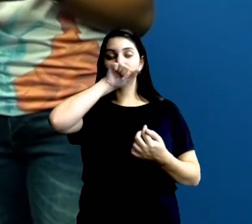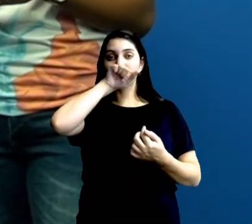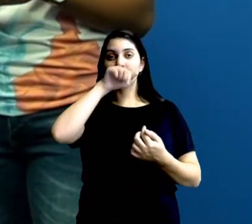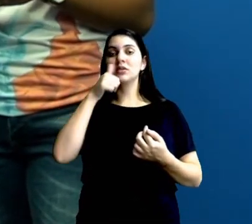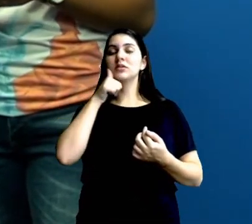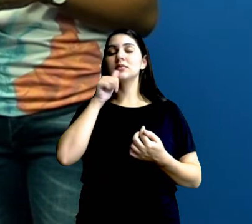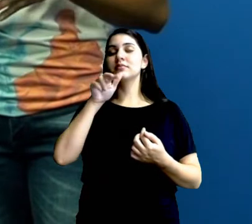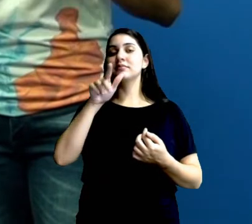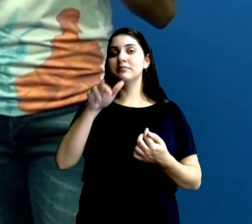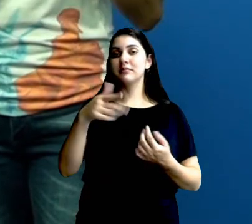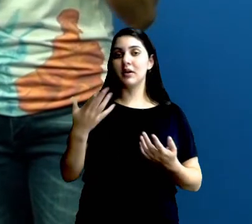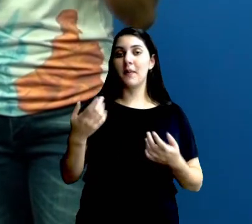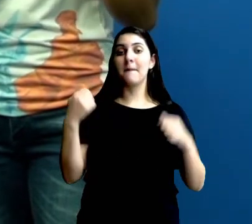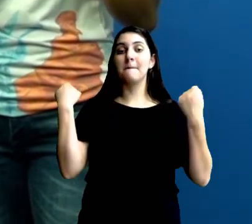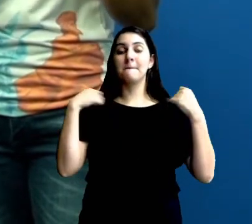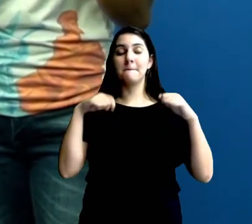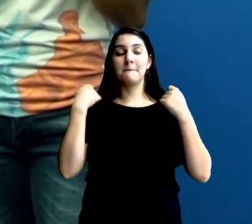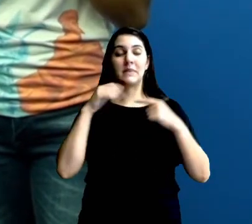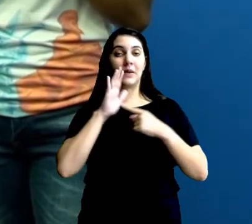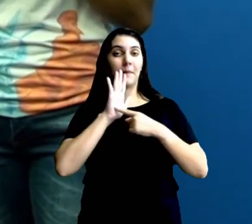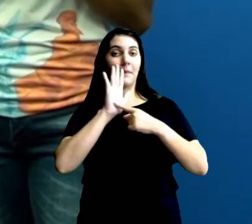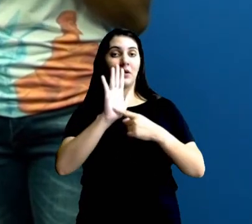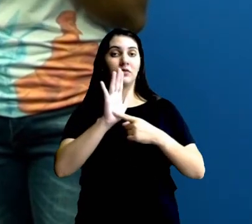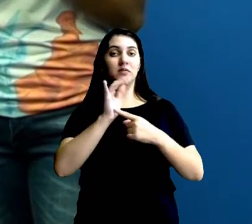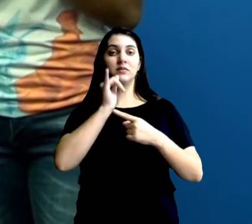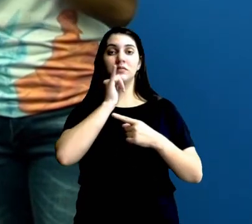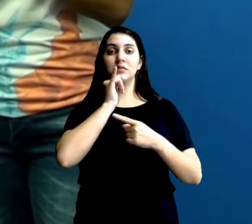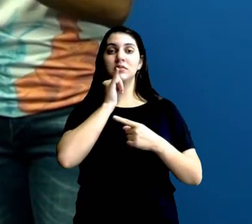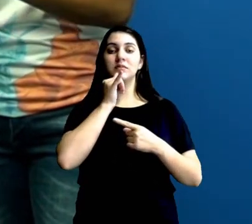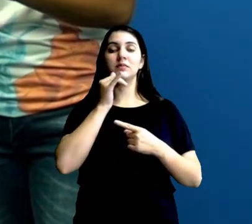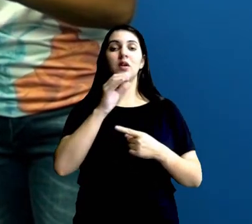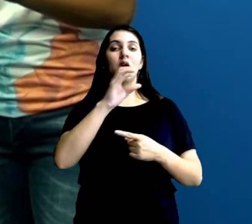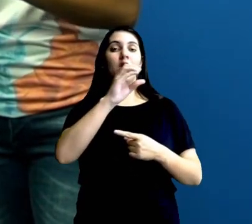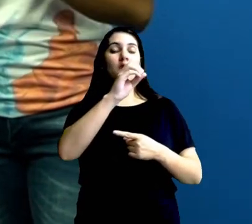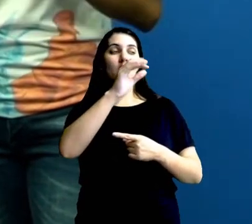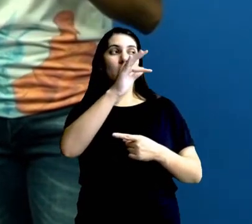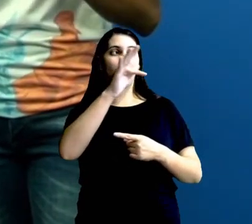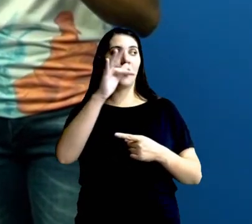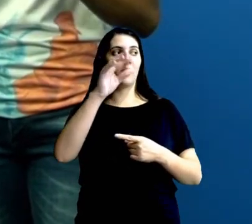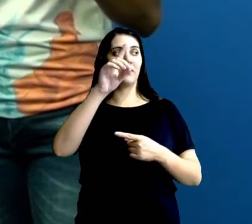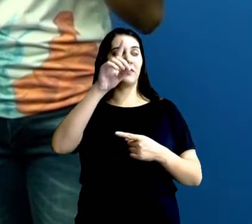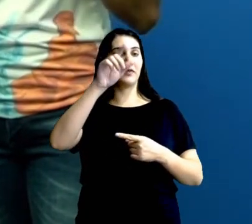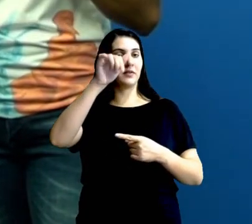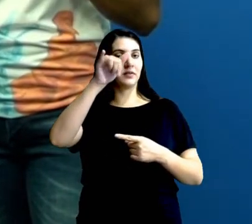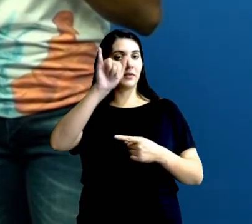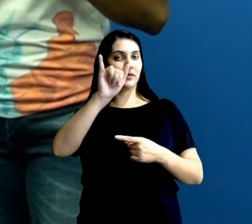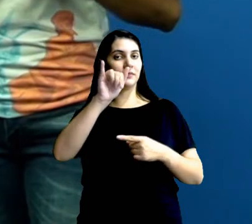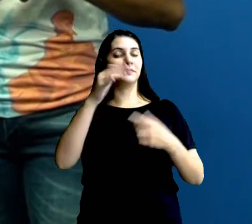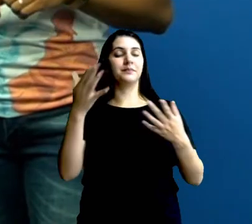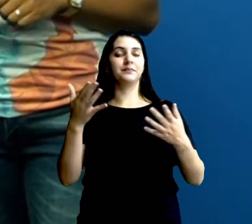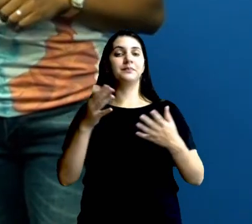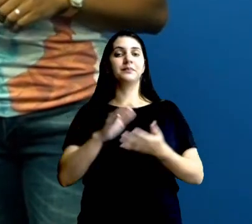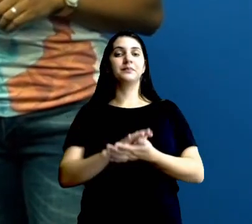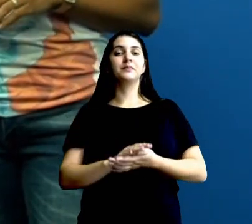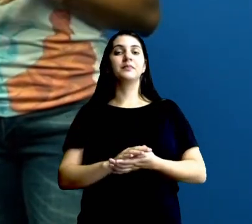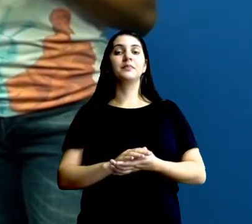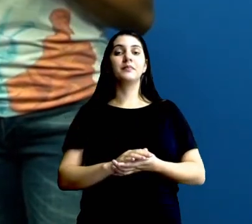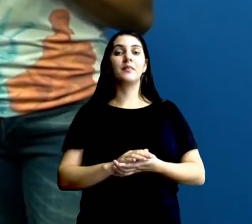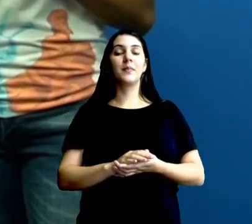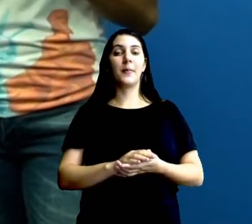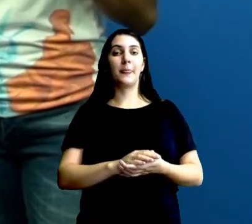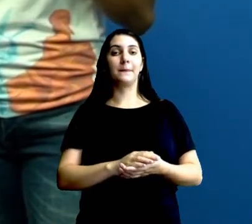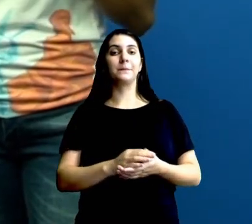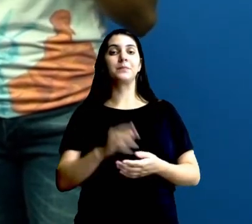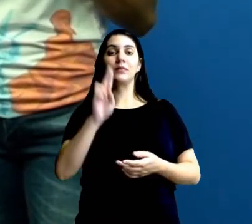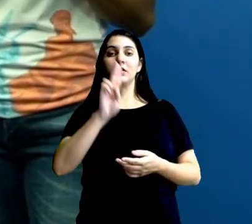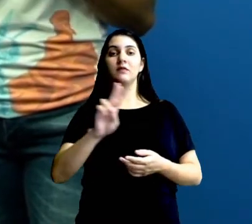em evidência. Ao pé da letra, a gente usaria of the, mas olha o que é que diz o primeiro ponto.